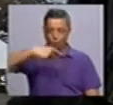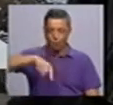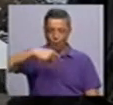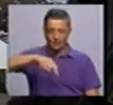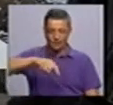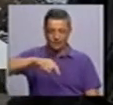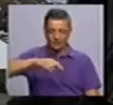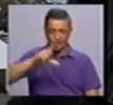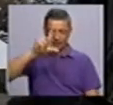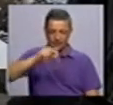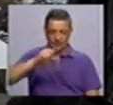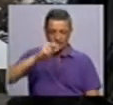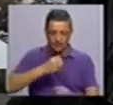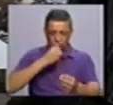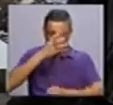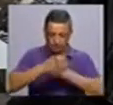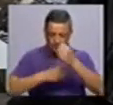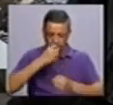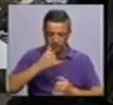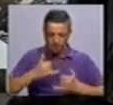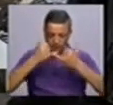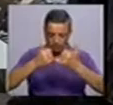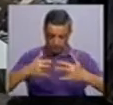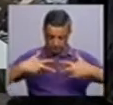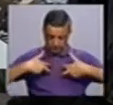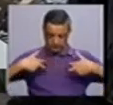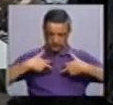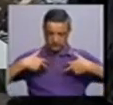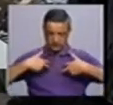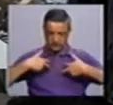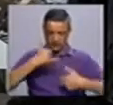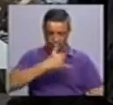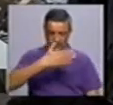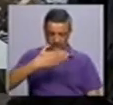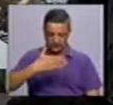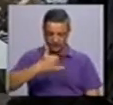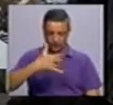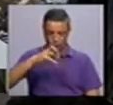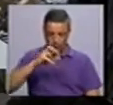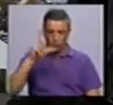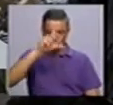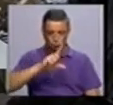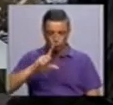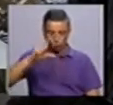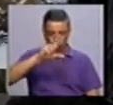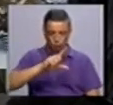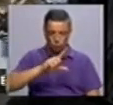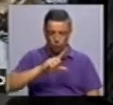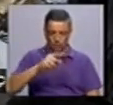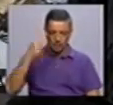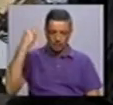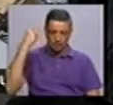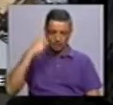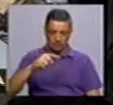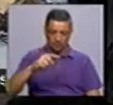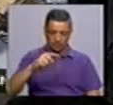serve-vos também de introdução para explicar que nós na próxima sexta-feira, de 27 para 28 de julho, vamos ter aquele que